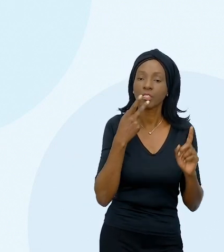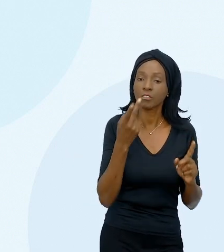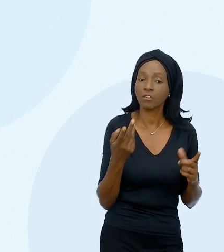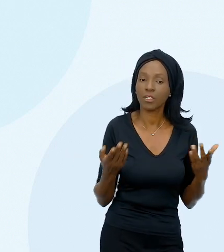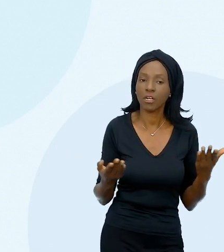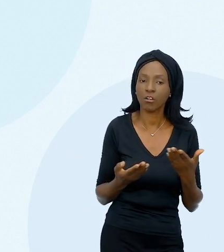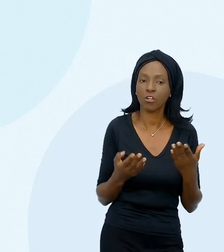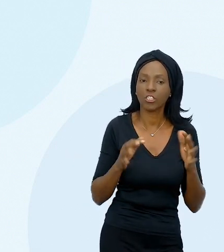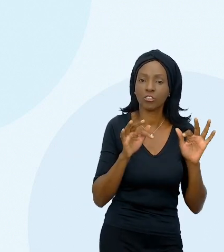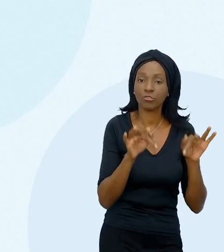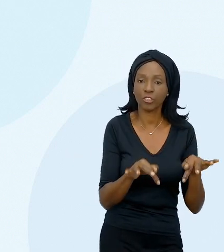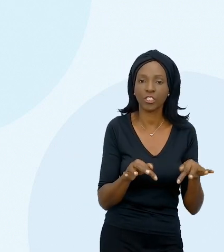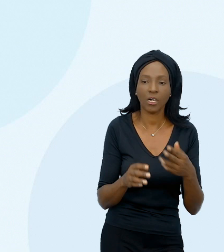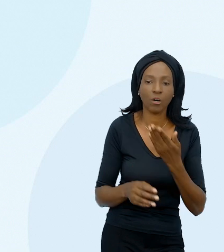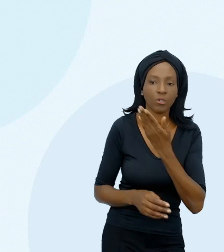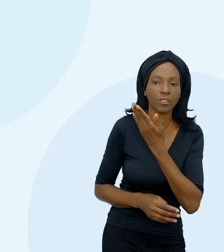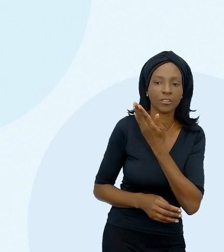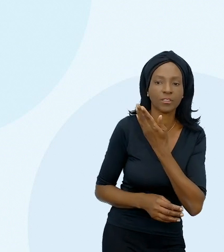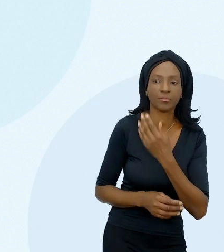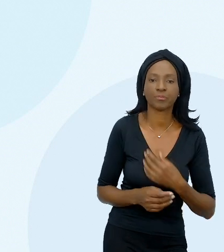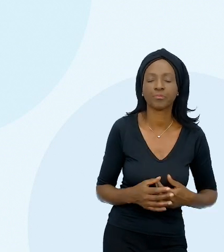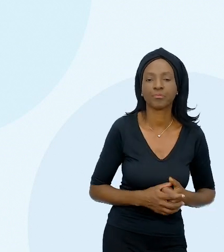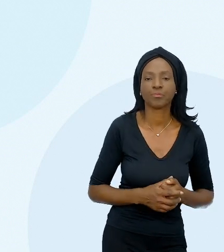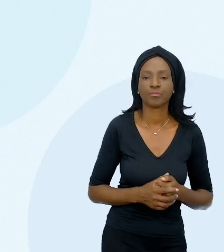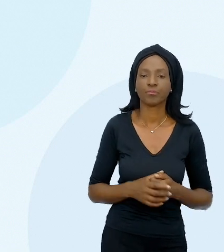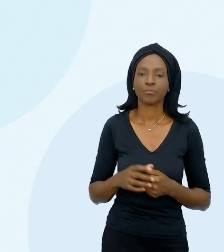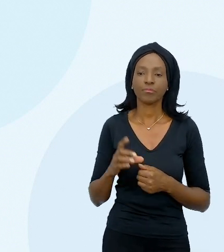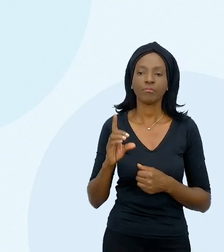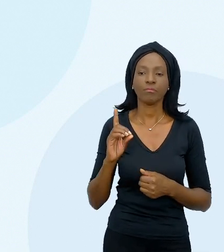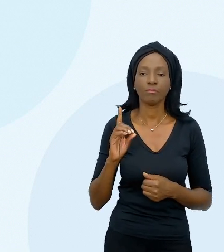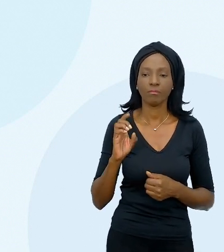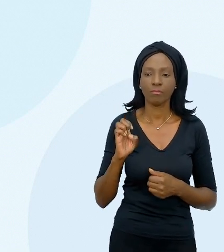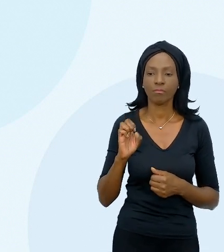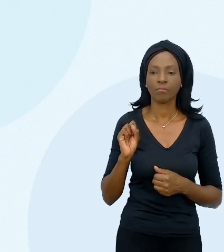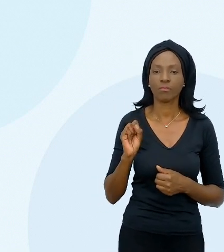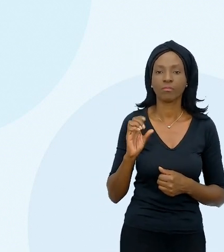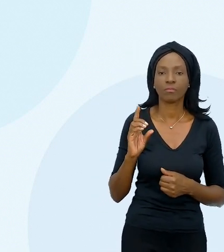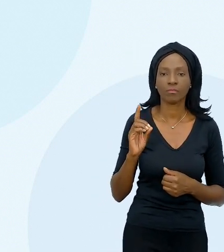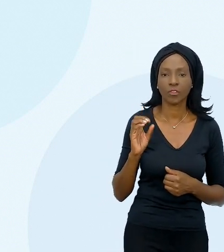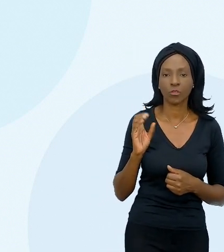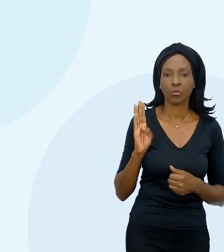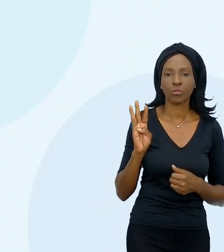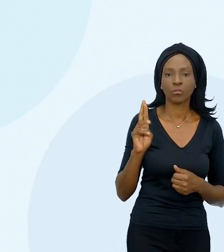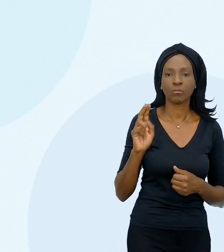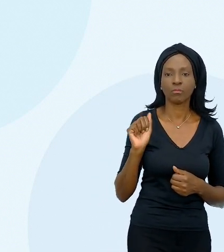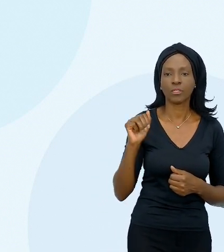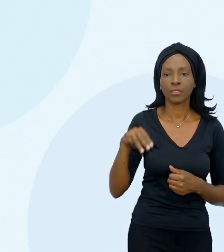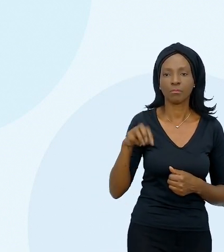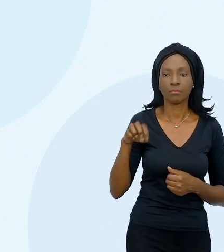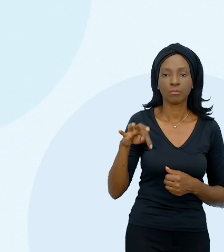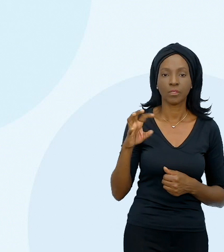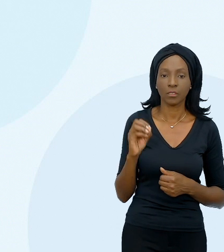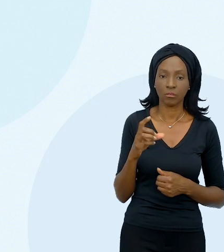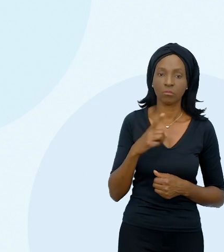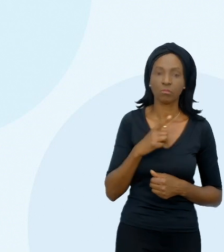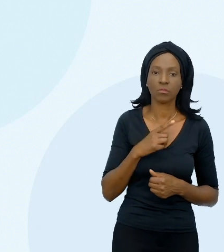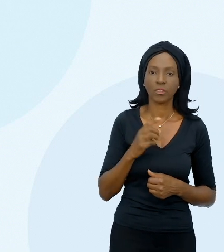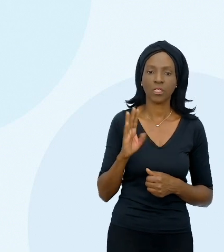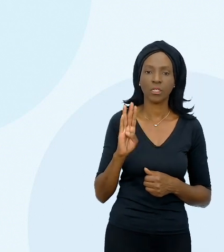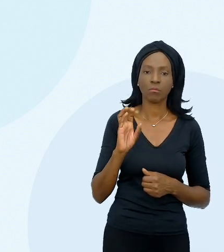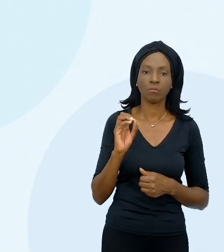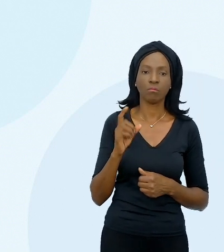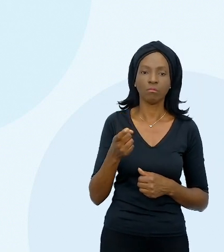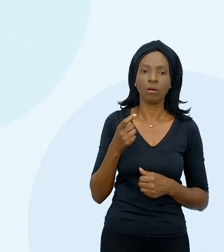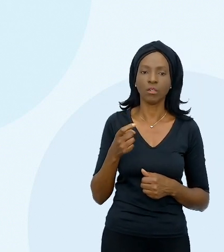dos desdobramento? Vamos lá. Então, desdobramento, tem um box aí para você pesquisar, né, entender um pouco mais sobre